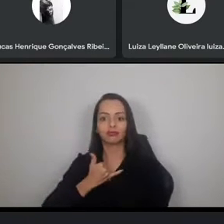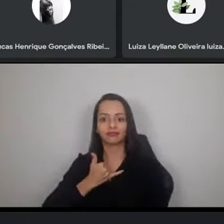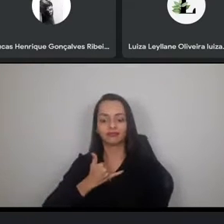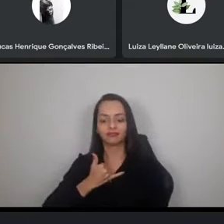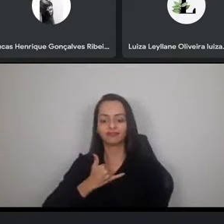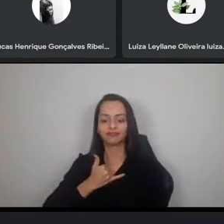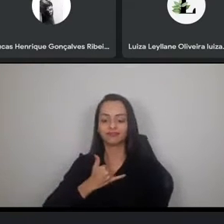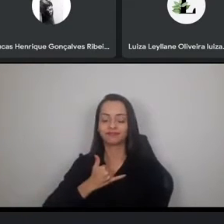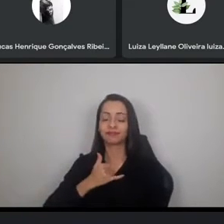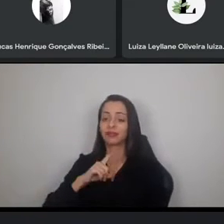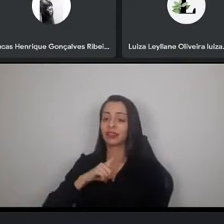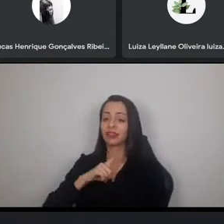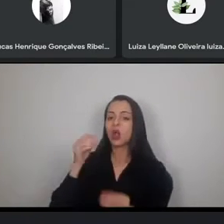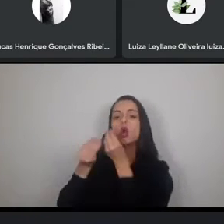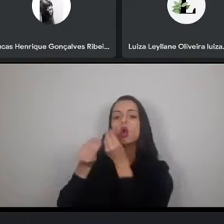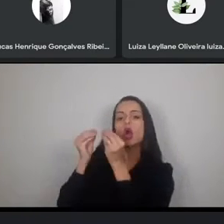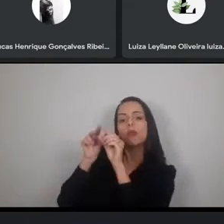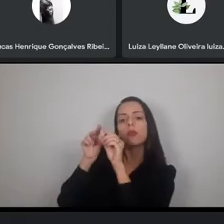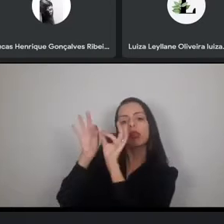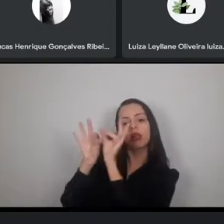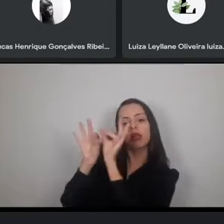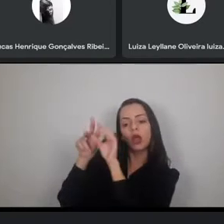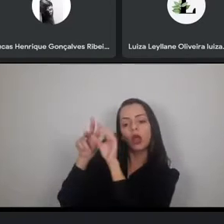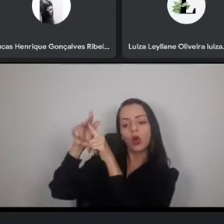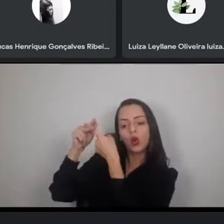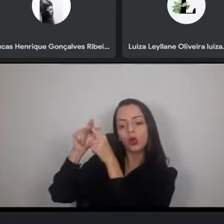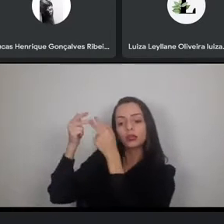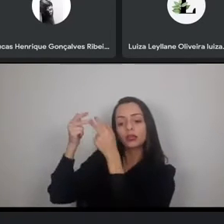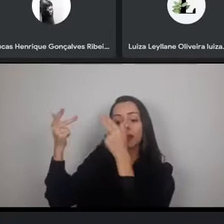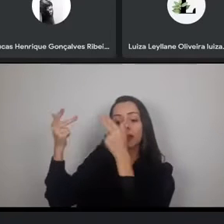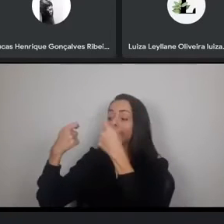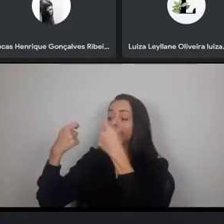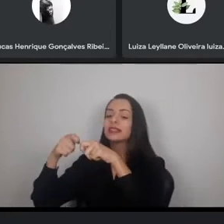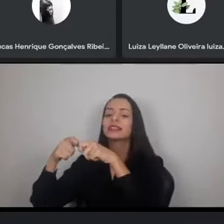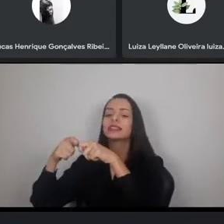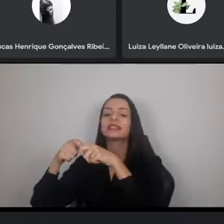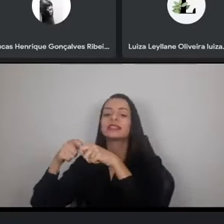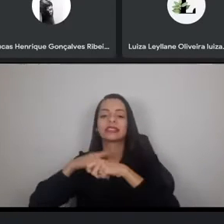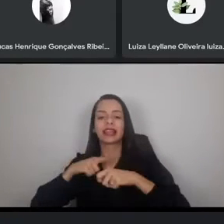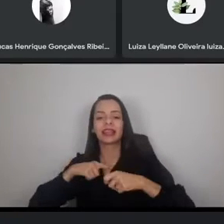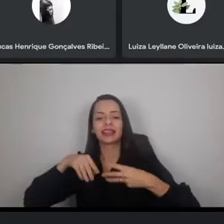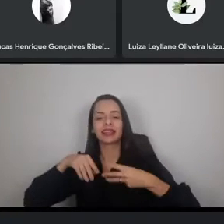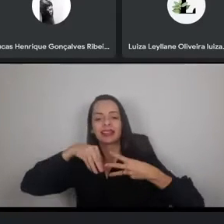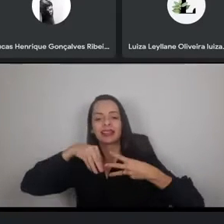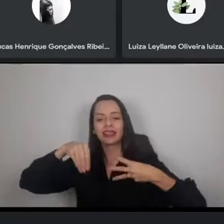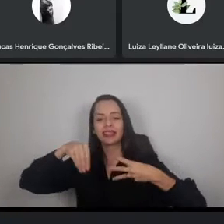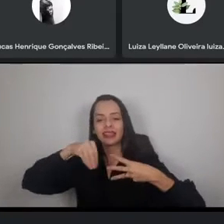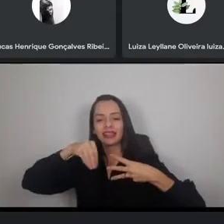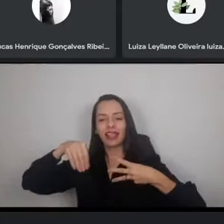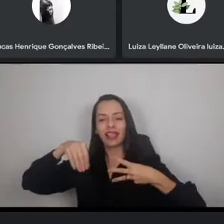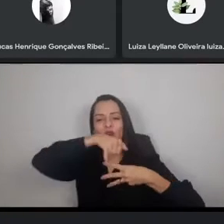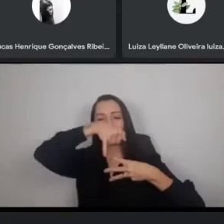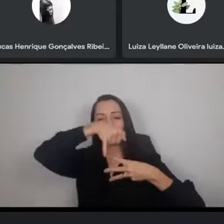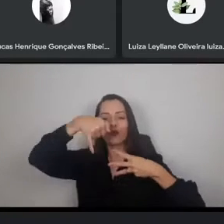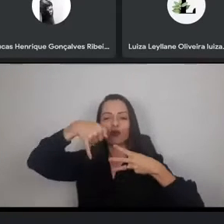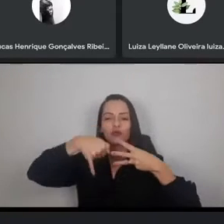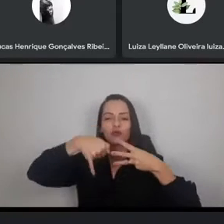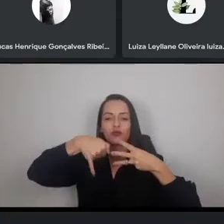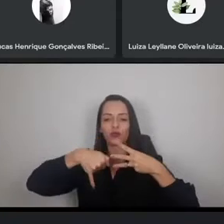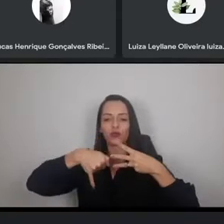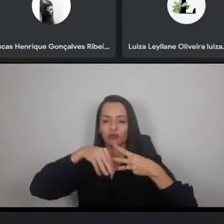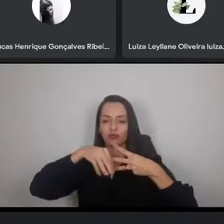a instalação de chuveiro, deve-se ter o fio terra. O fio terra é para drenar, para sugar essas cargas